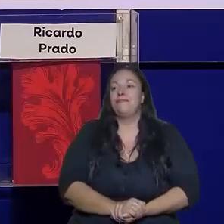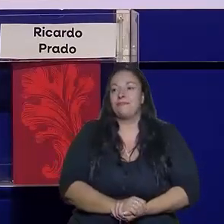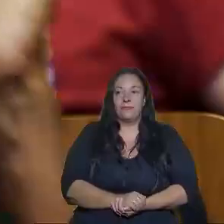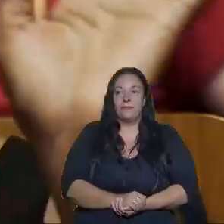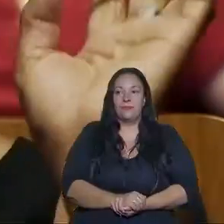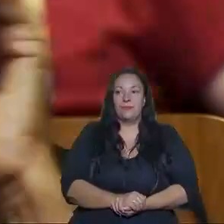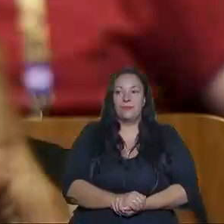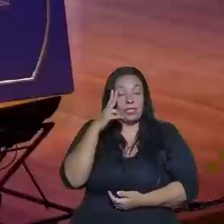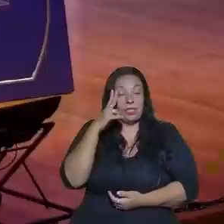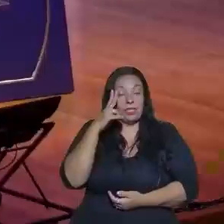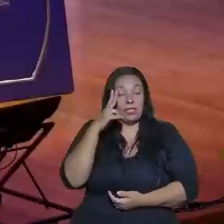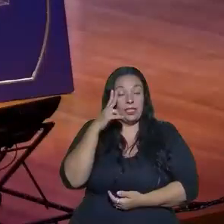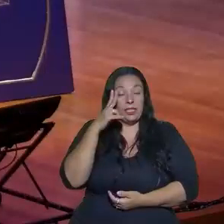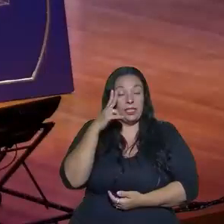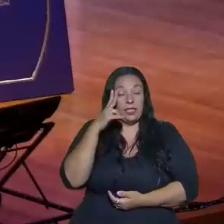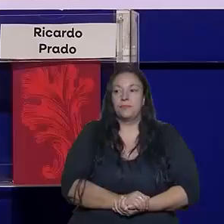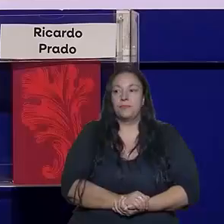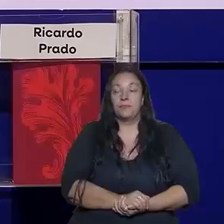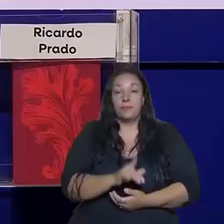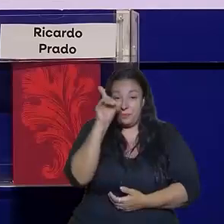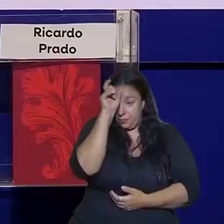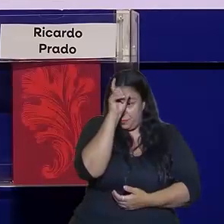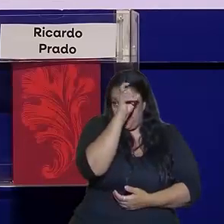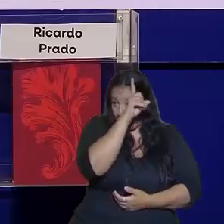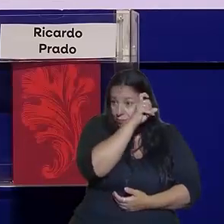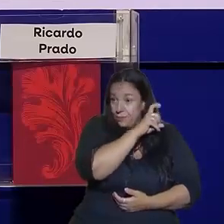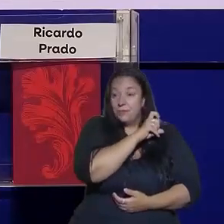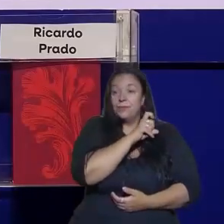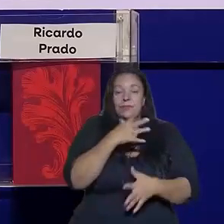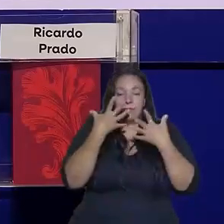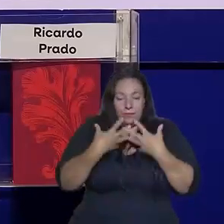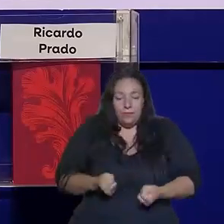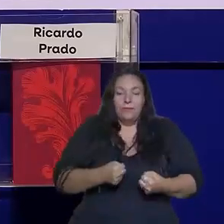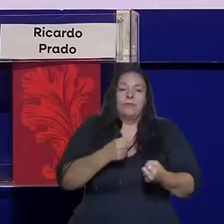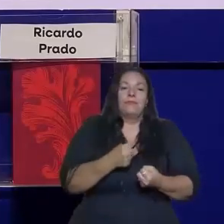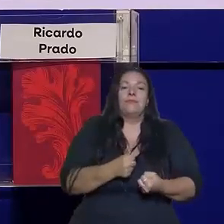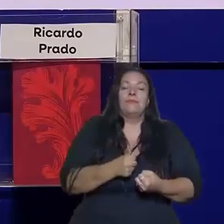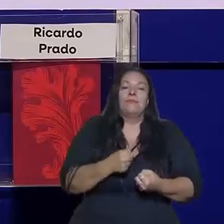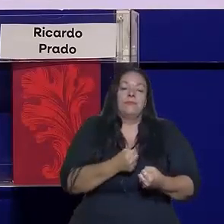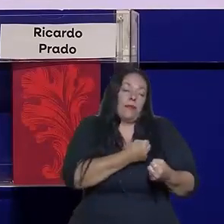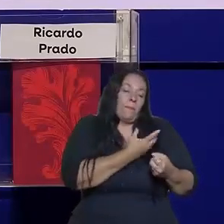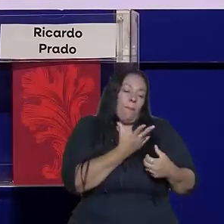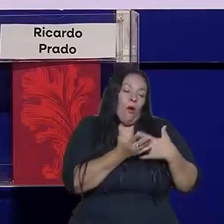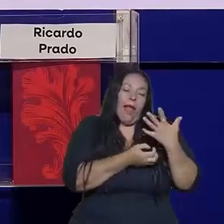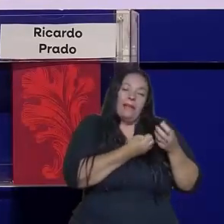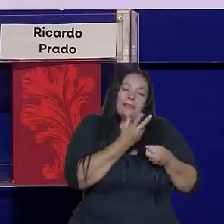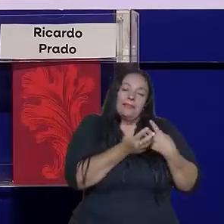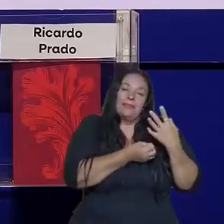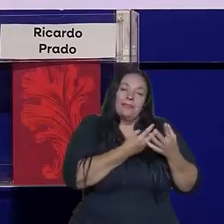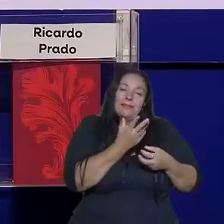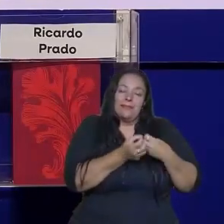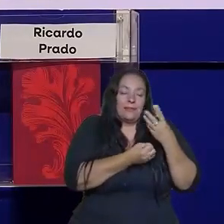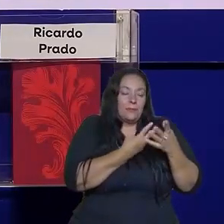Eu também acho. Pudor de quem escreve faculdade, assim, de se assumir poeta, né? Talvez porque a gente acha que a poesia é uma coisa